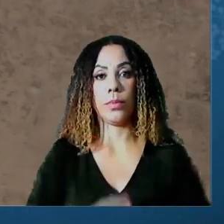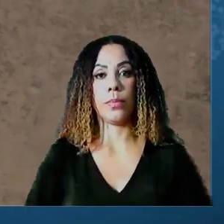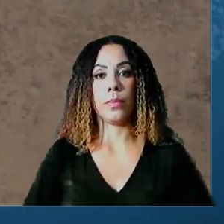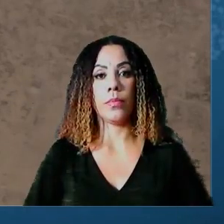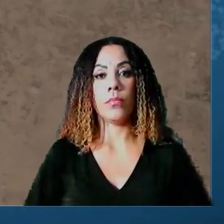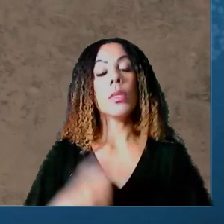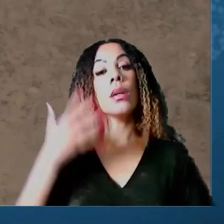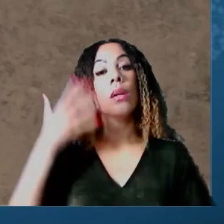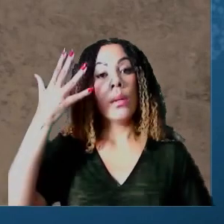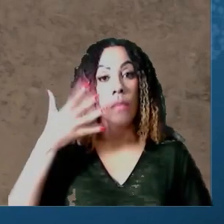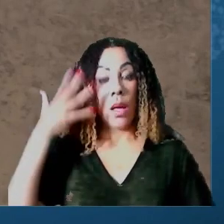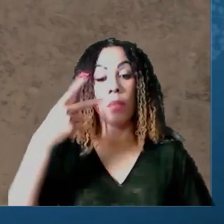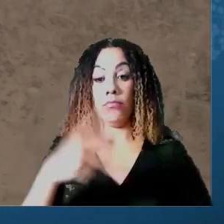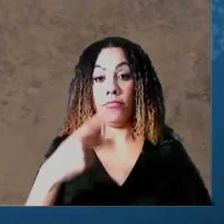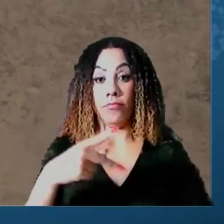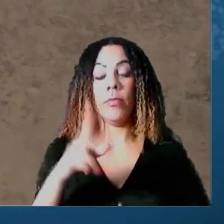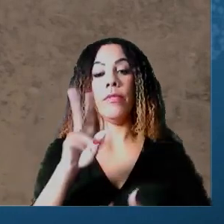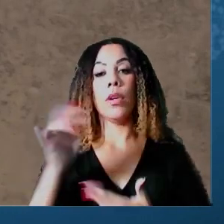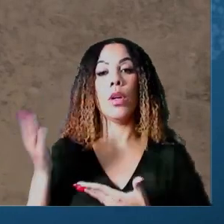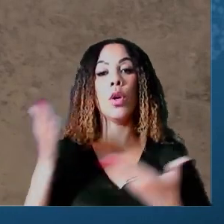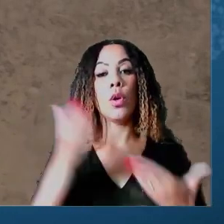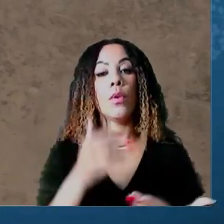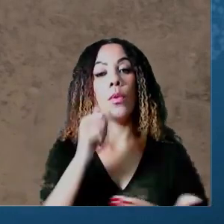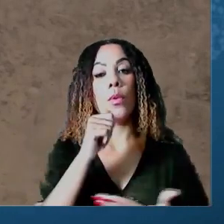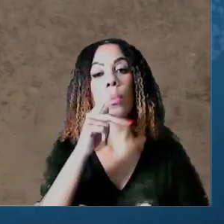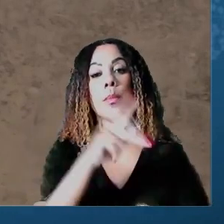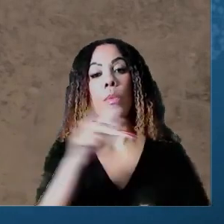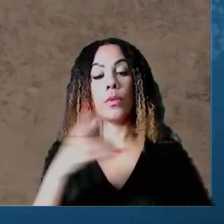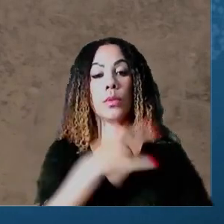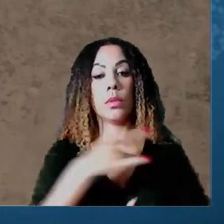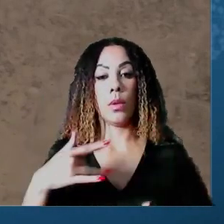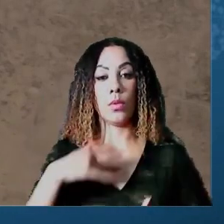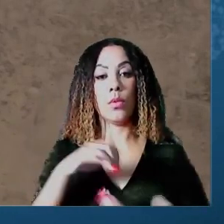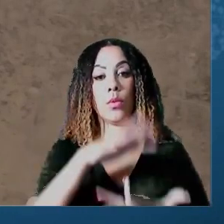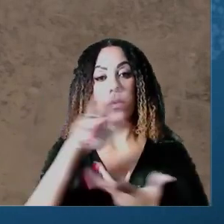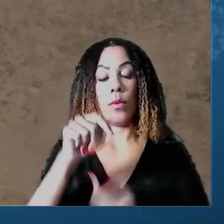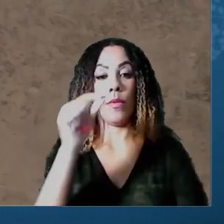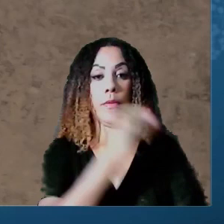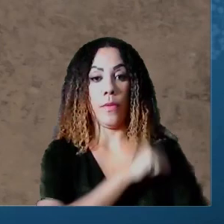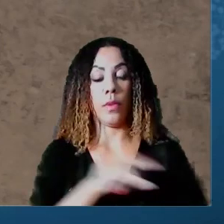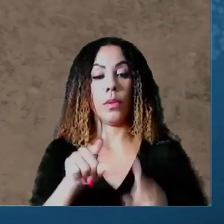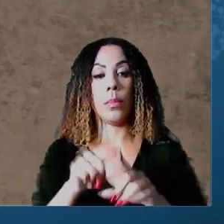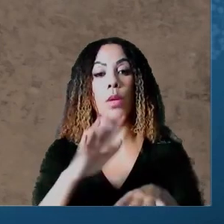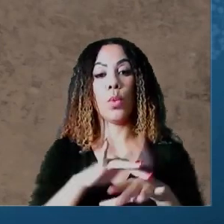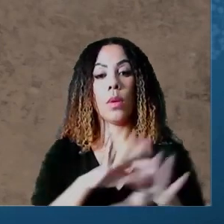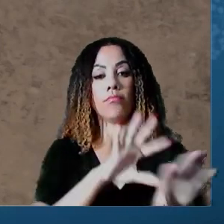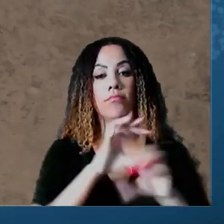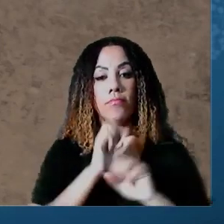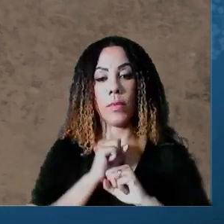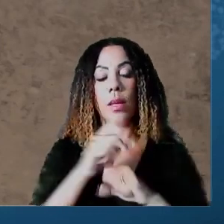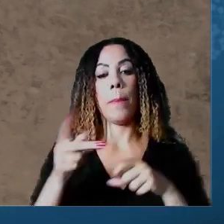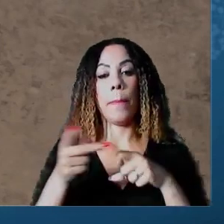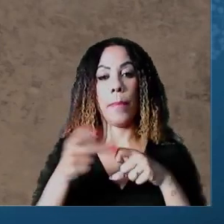palestrante deste painel, convidamos a professora de Saúde Global, Vacinologia e Doenças Infecciosas Pediátricas